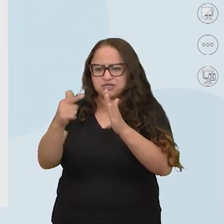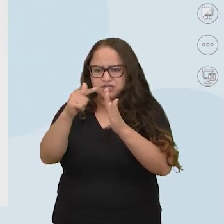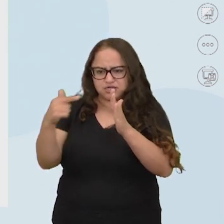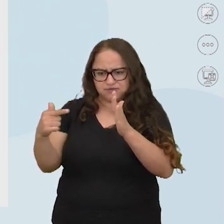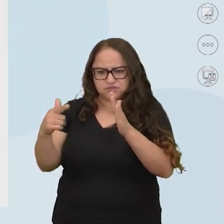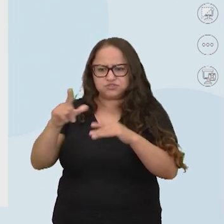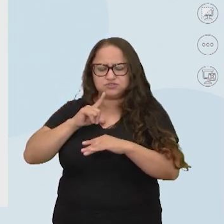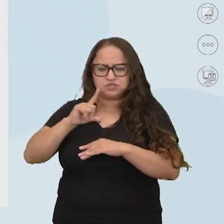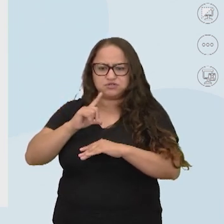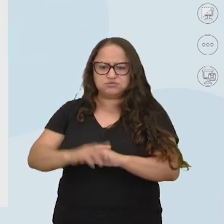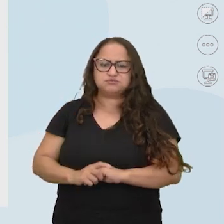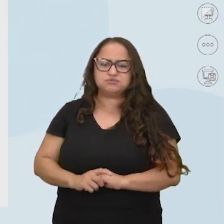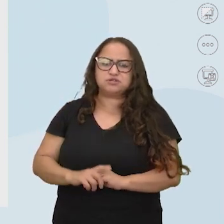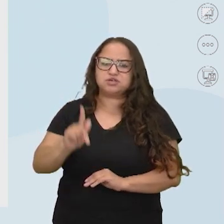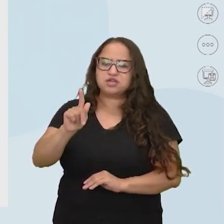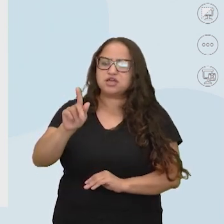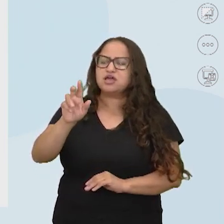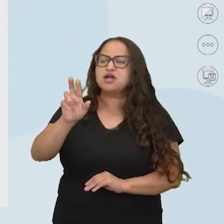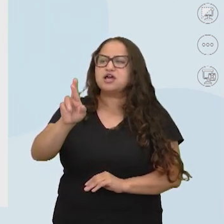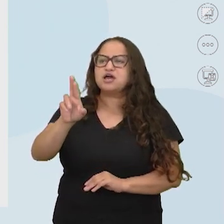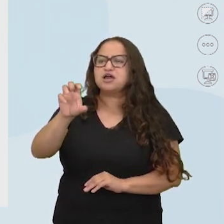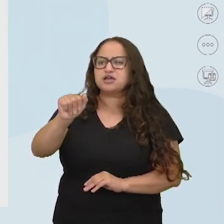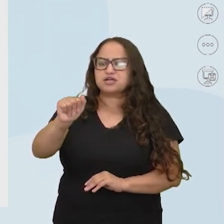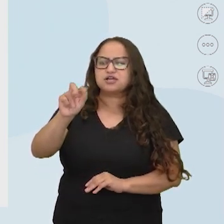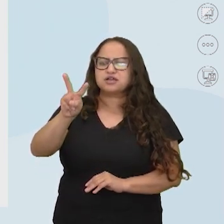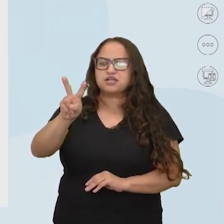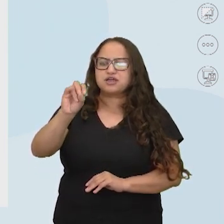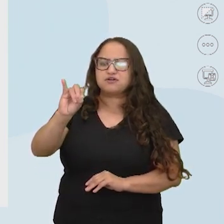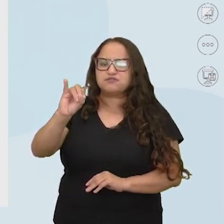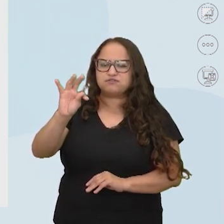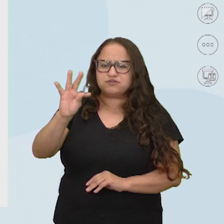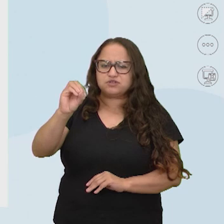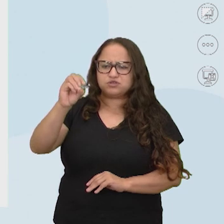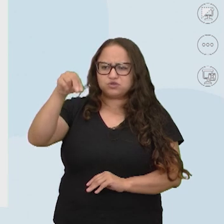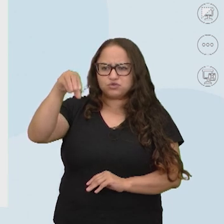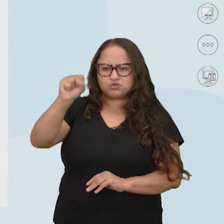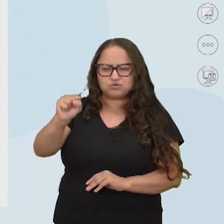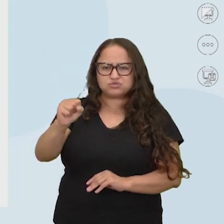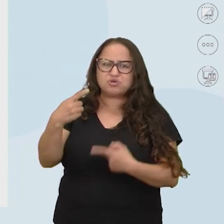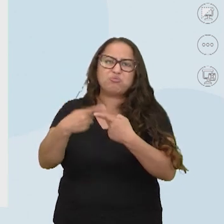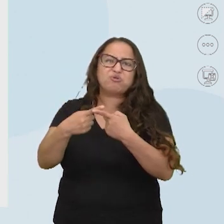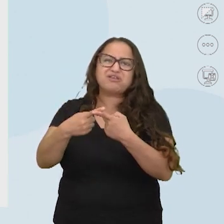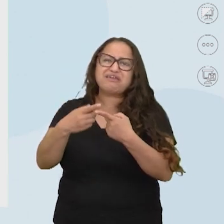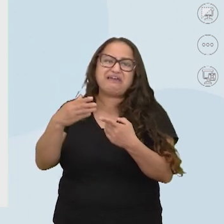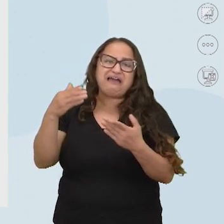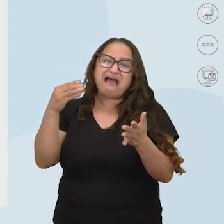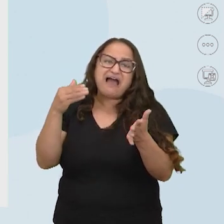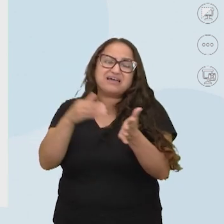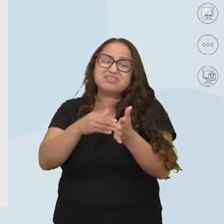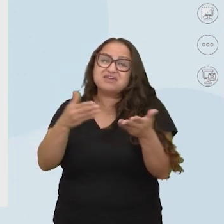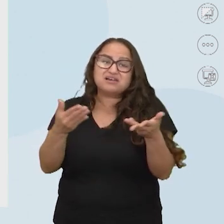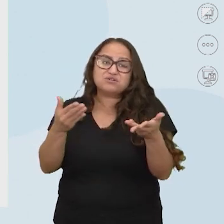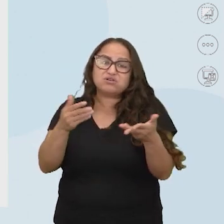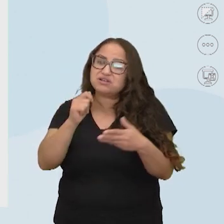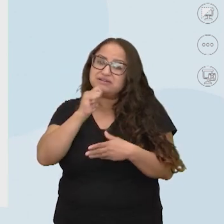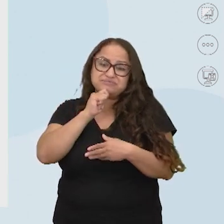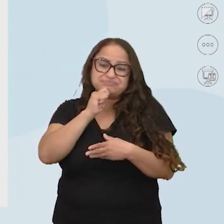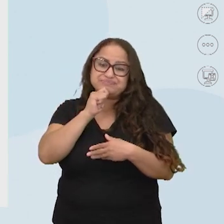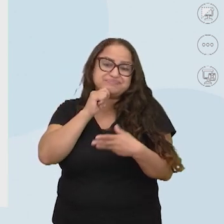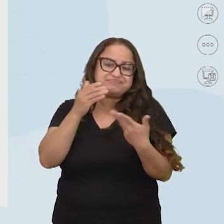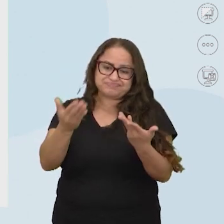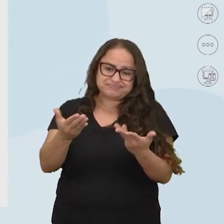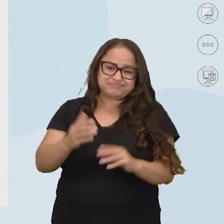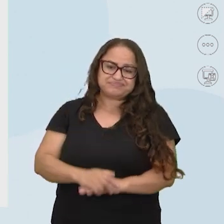coloquei aqui, pessoal, uma interrogação. Por quê? Porque até agora não foi detectado ainda, né? Esse graviton